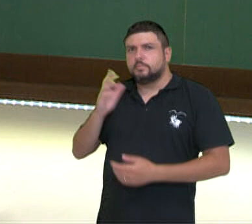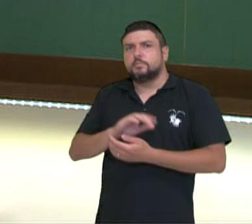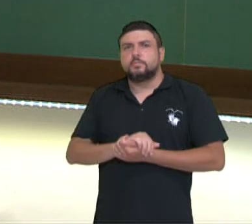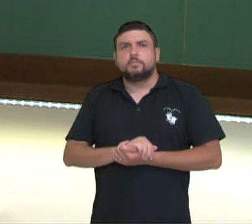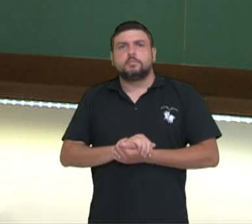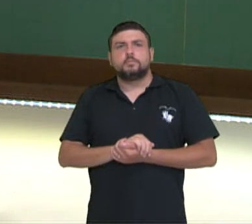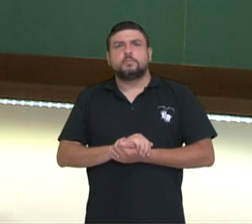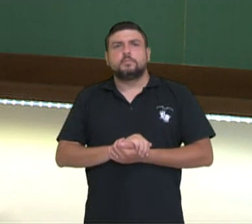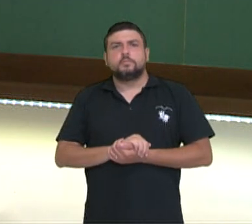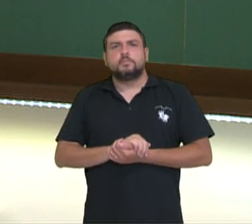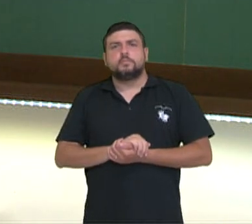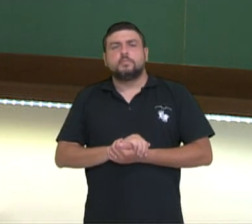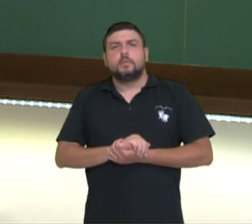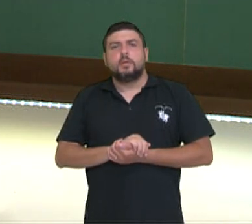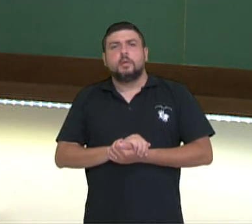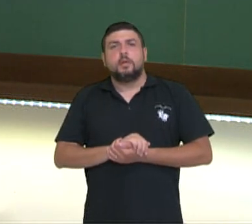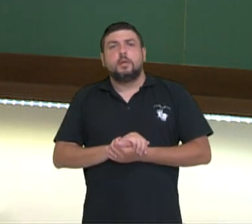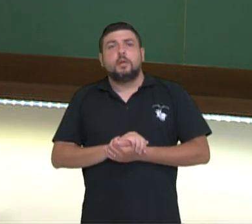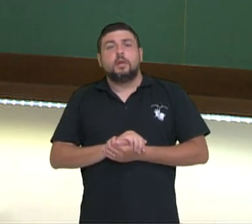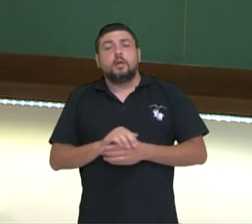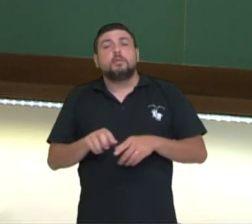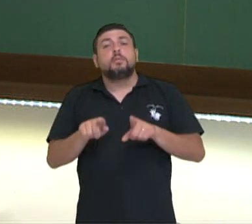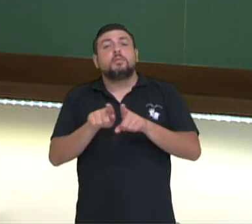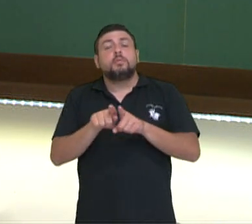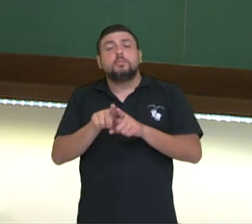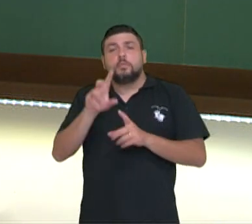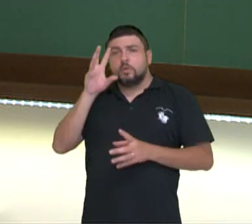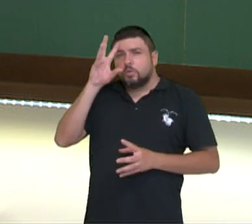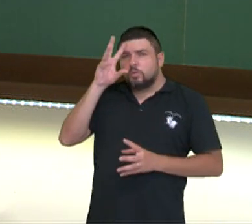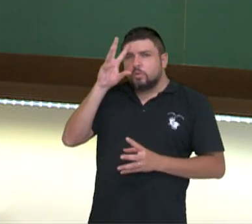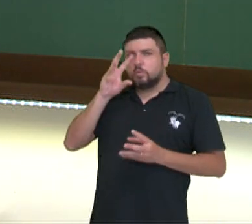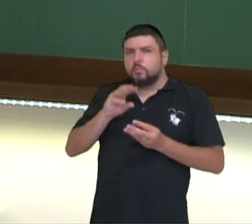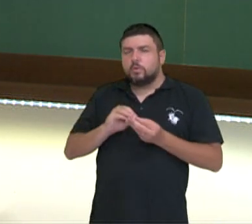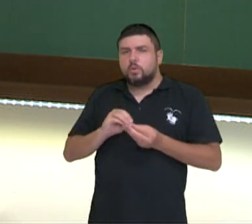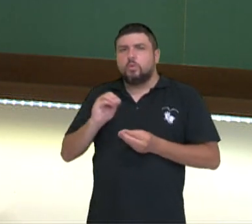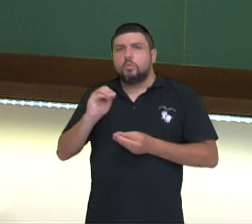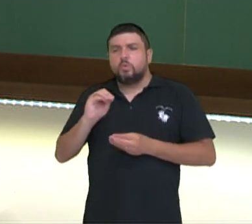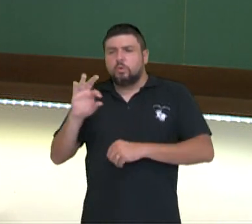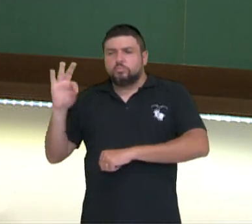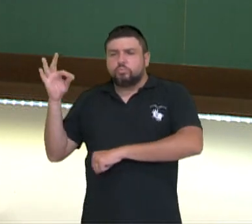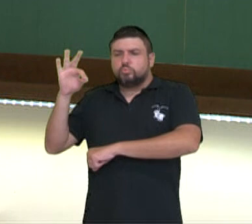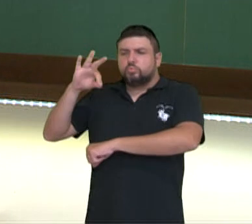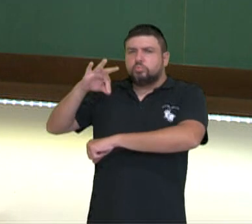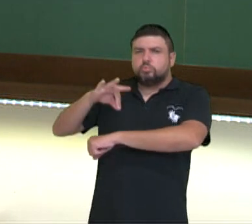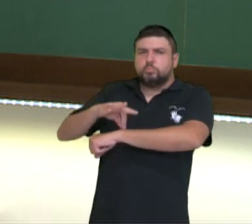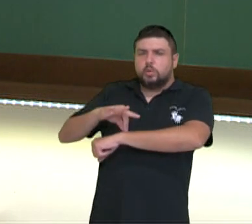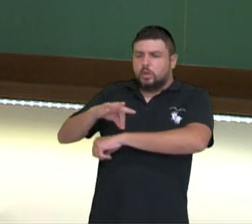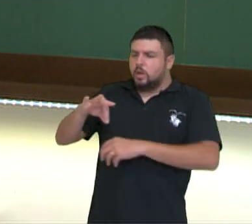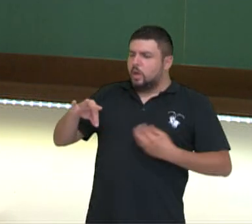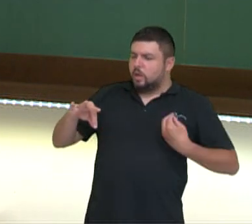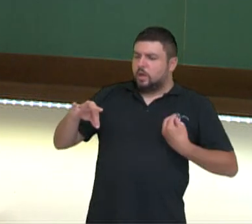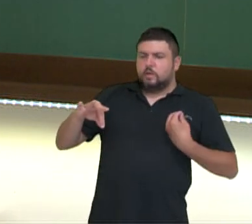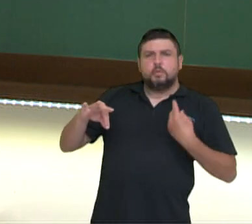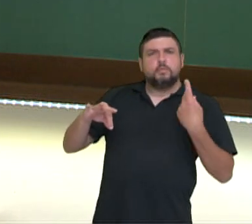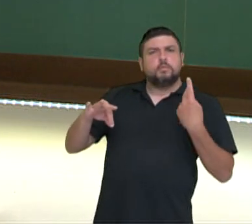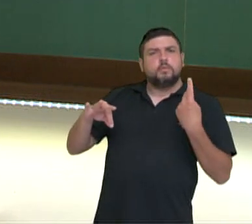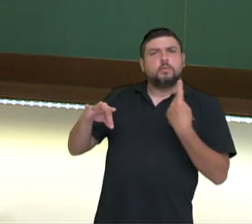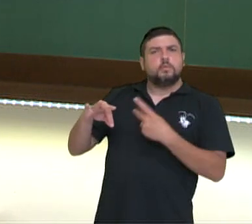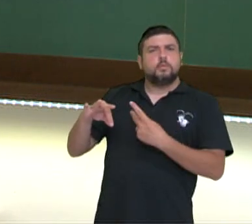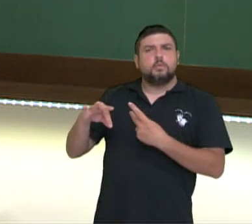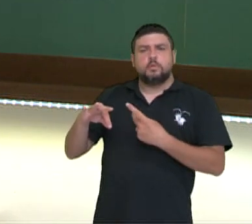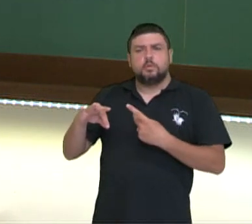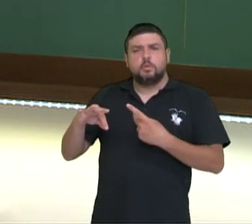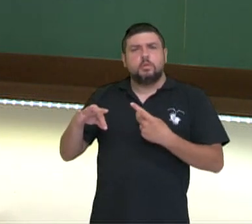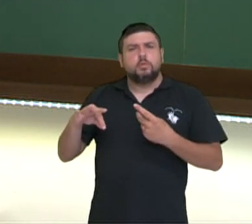estar transmitindo, e também compreender o ciclo de vida do Aedes aegypti, como que esse